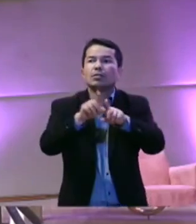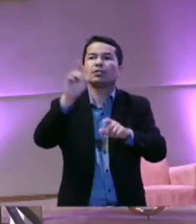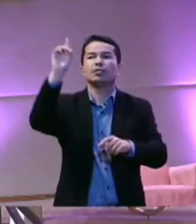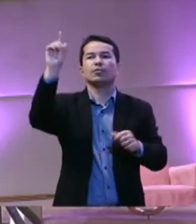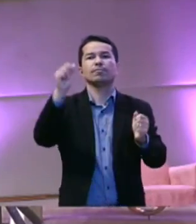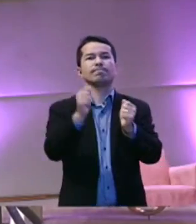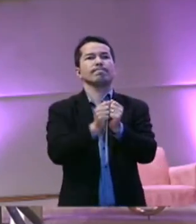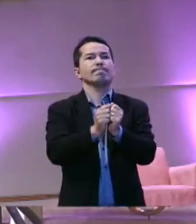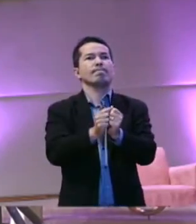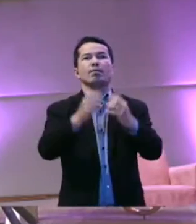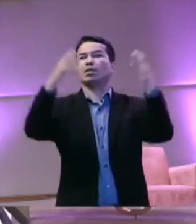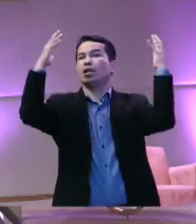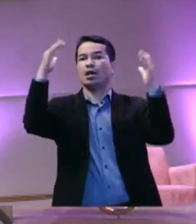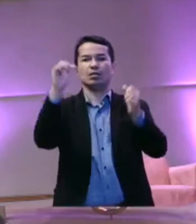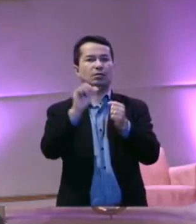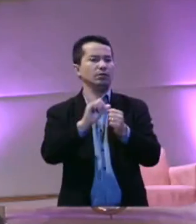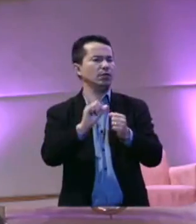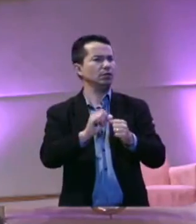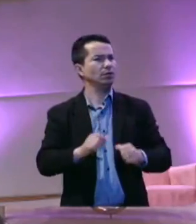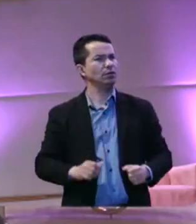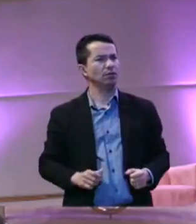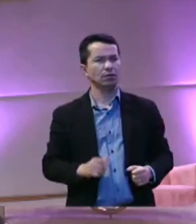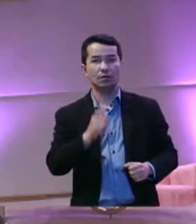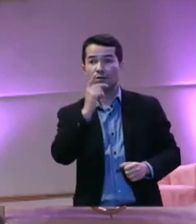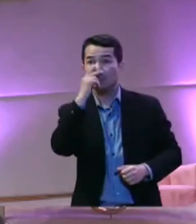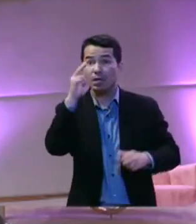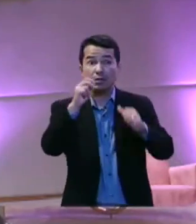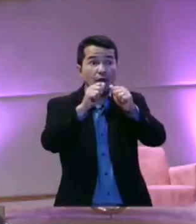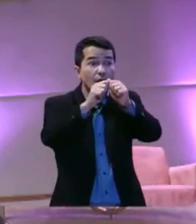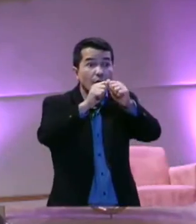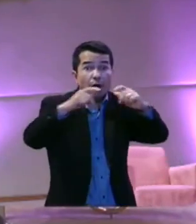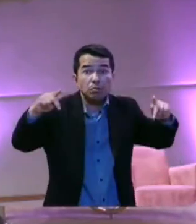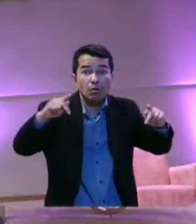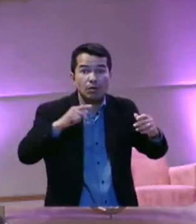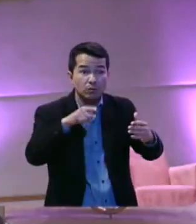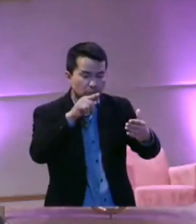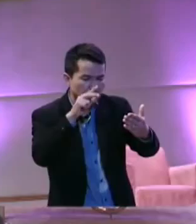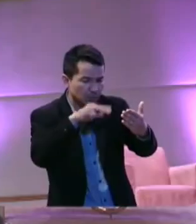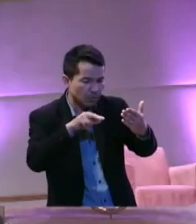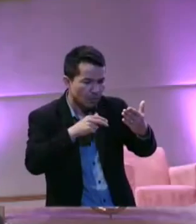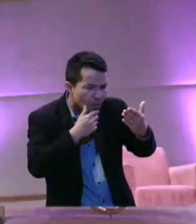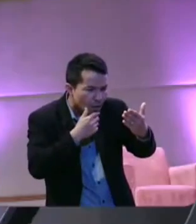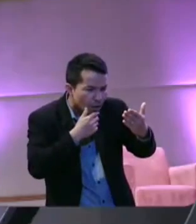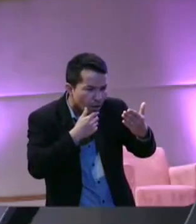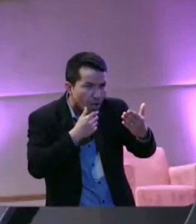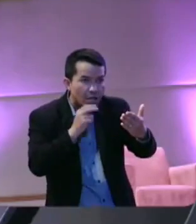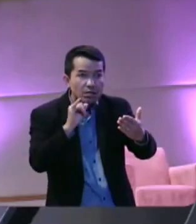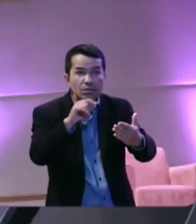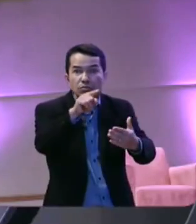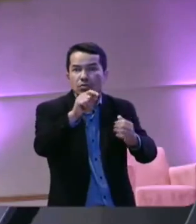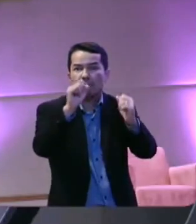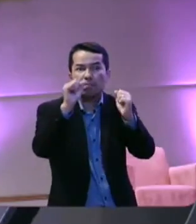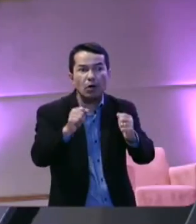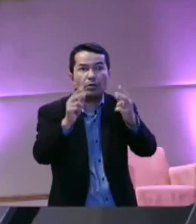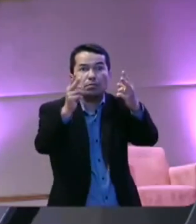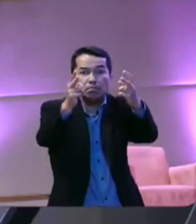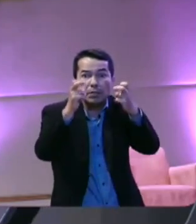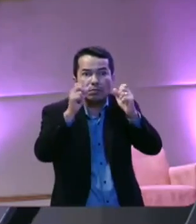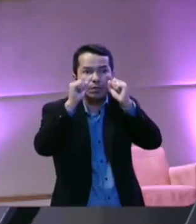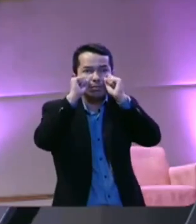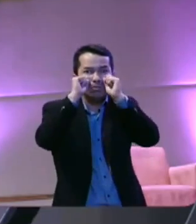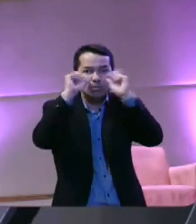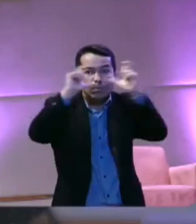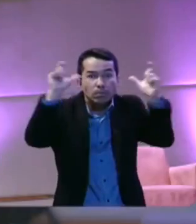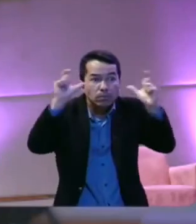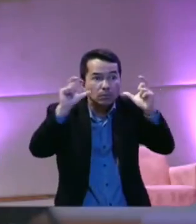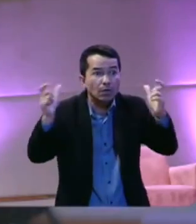E é como se aquele texto de Apocalipse viesse a nós: aquele que tem ouvidos para ouvir, ouça